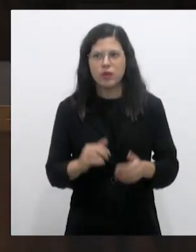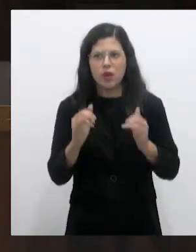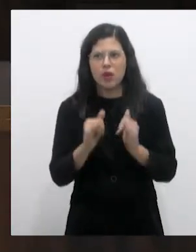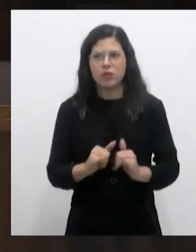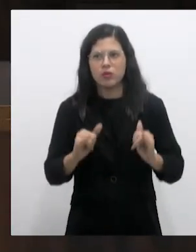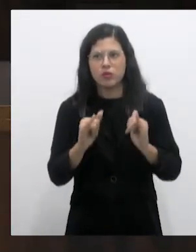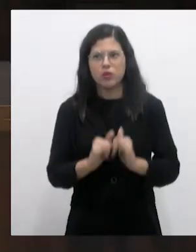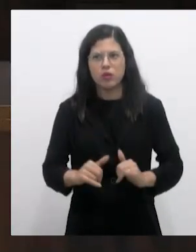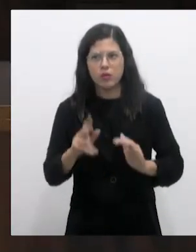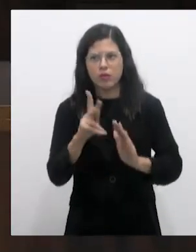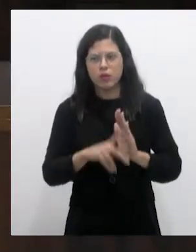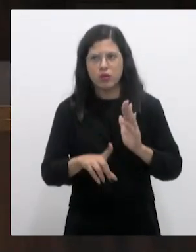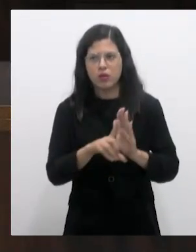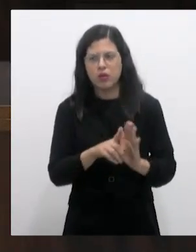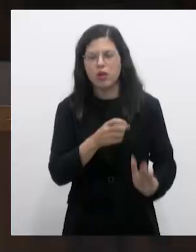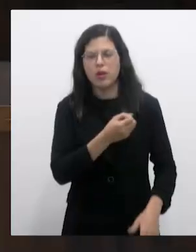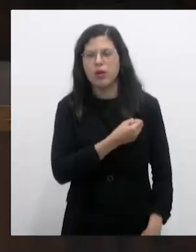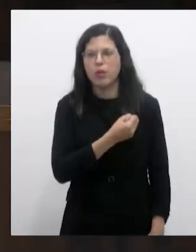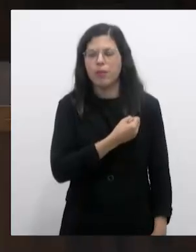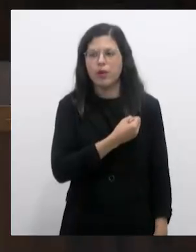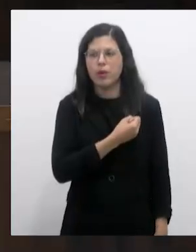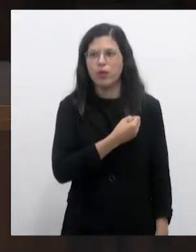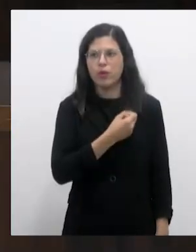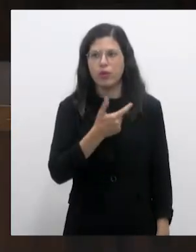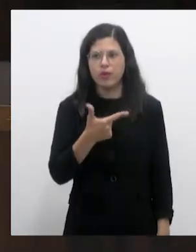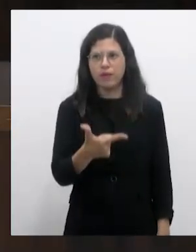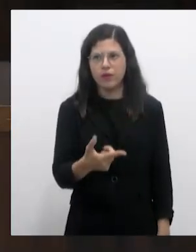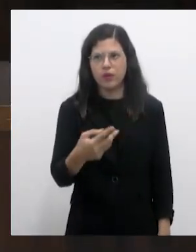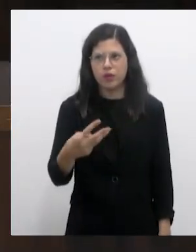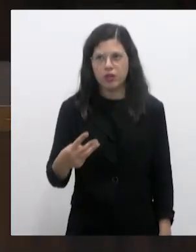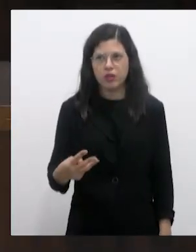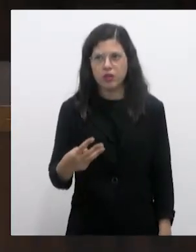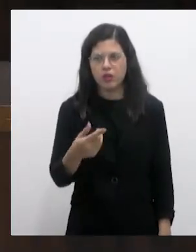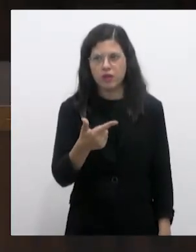Anuncio projeto de lei número